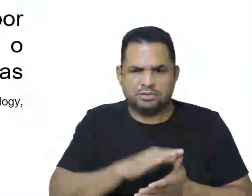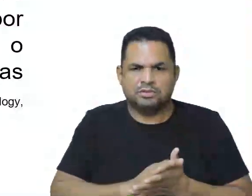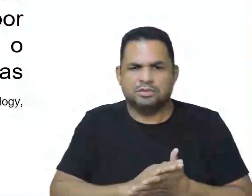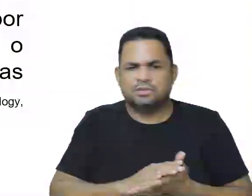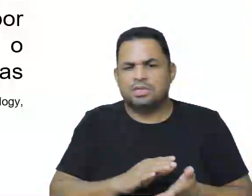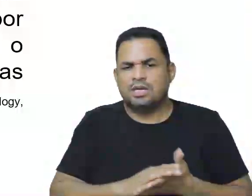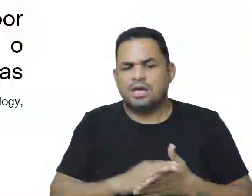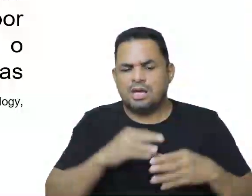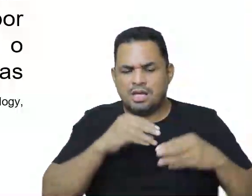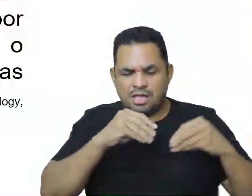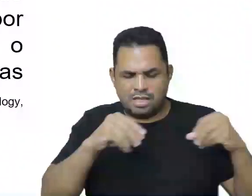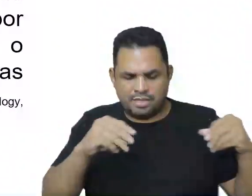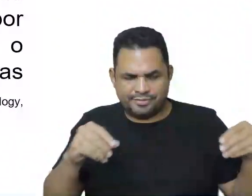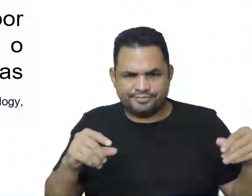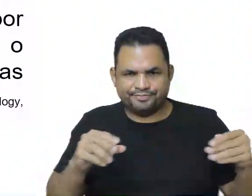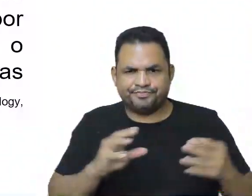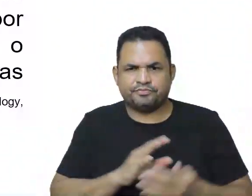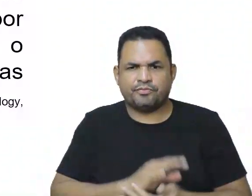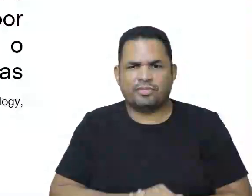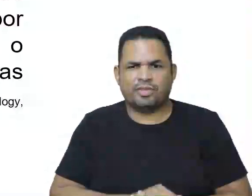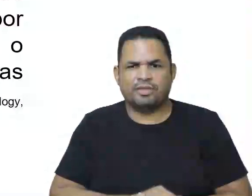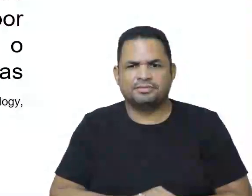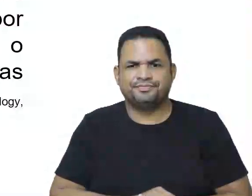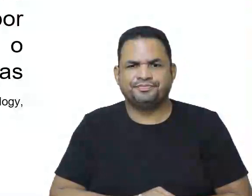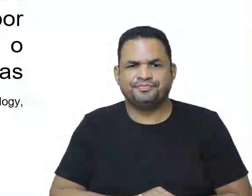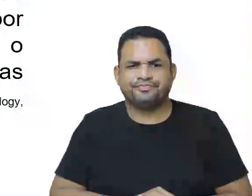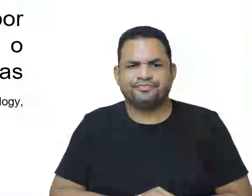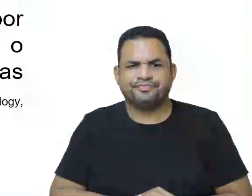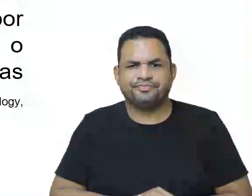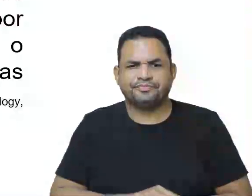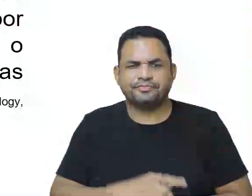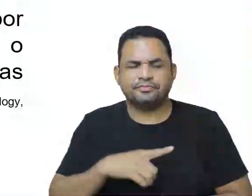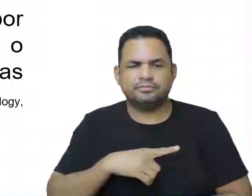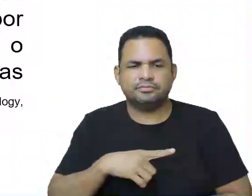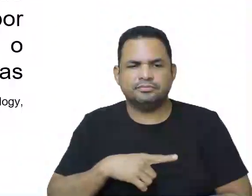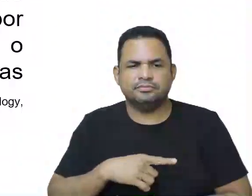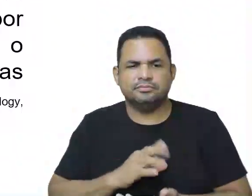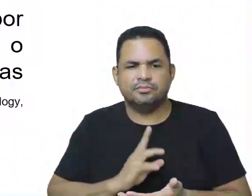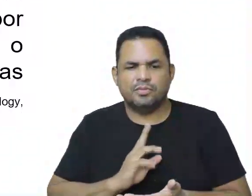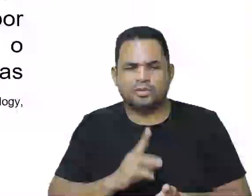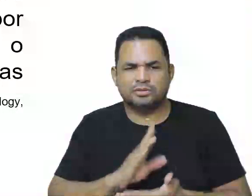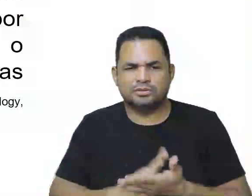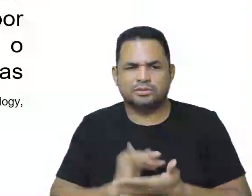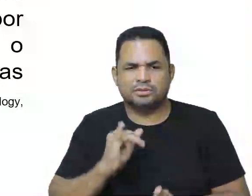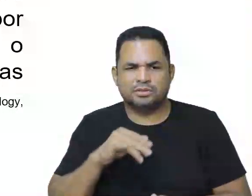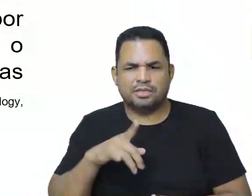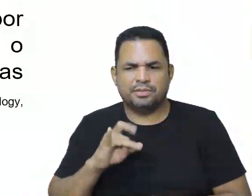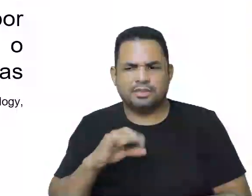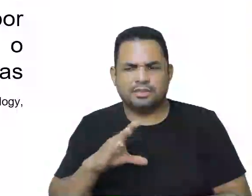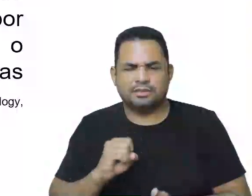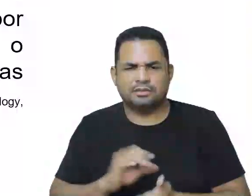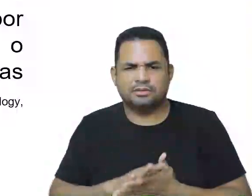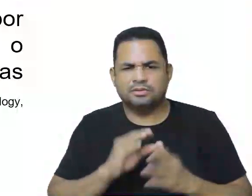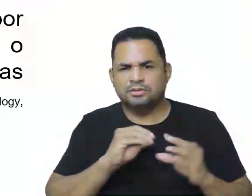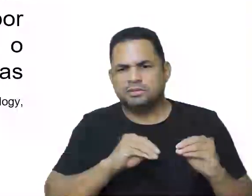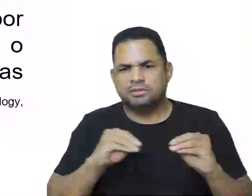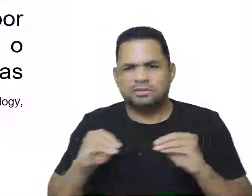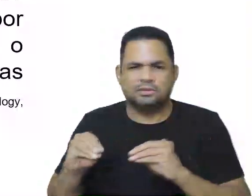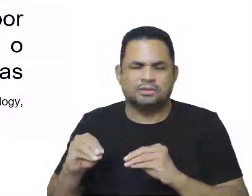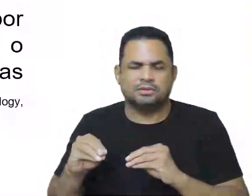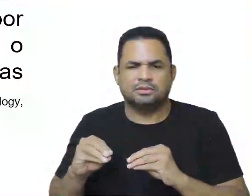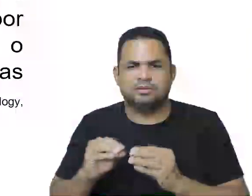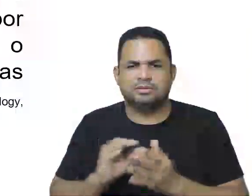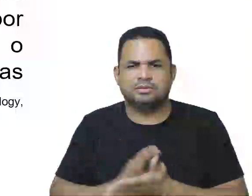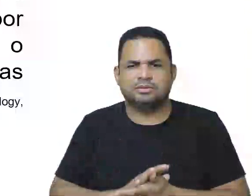incluindo desde o processo de intemperismo e de todos os tipos, até o de transporte,